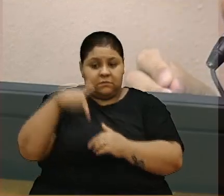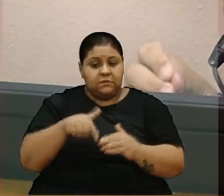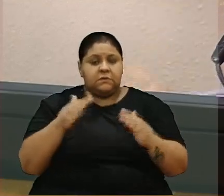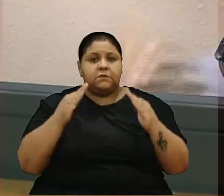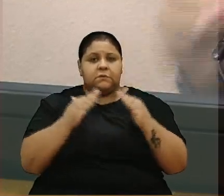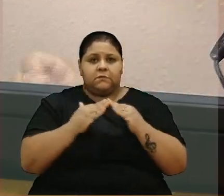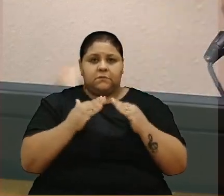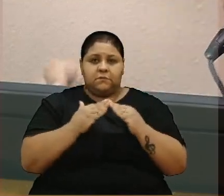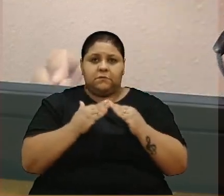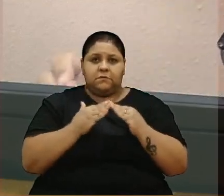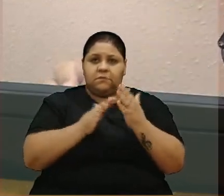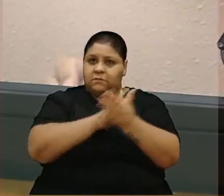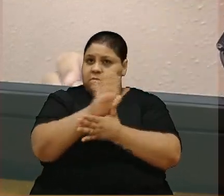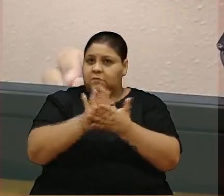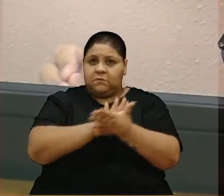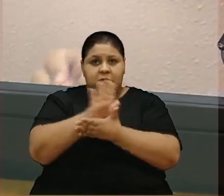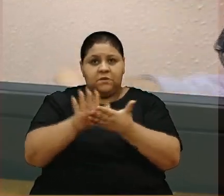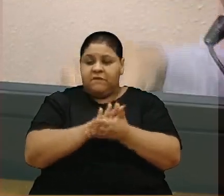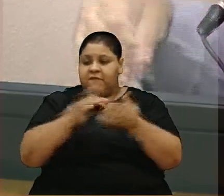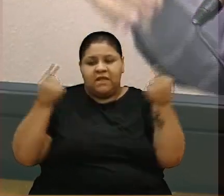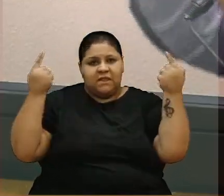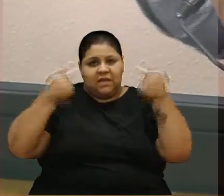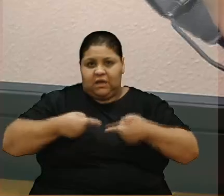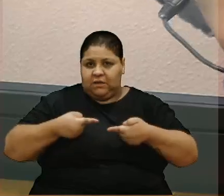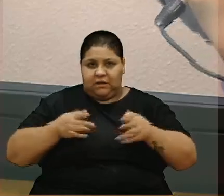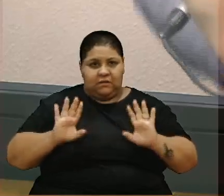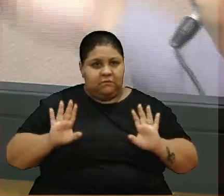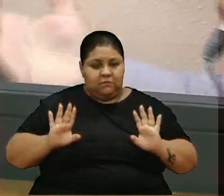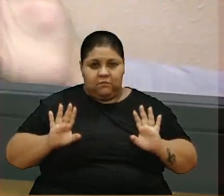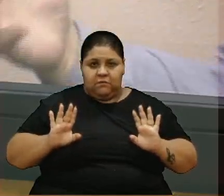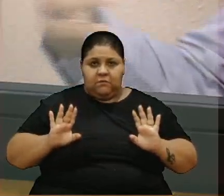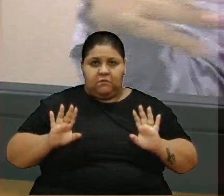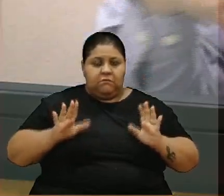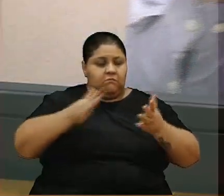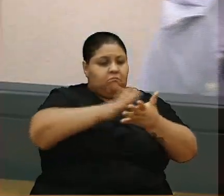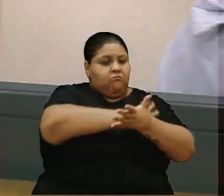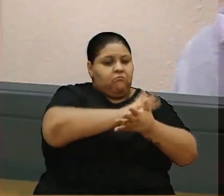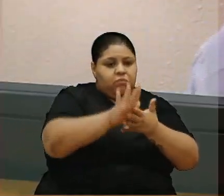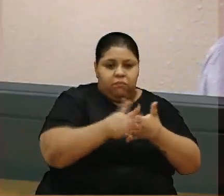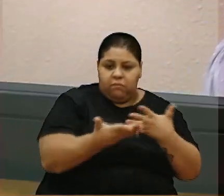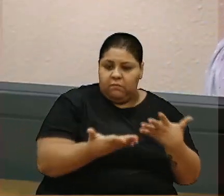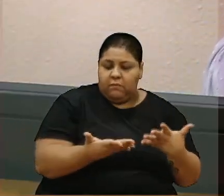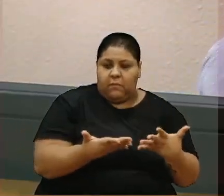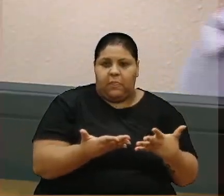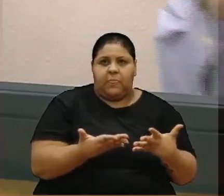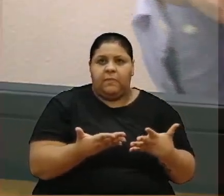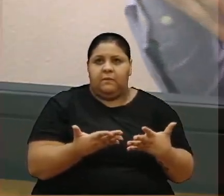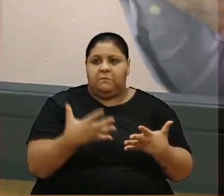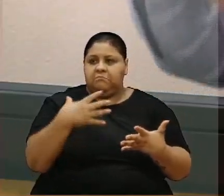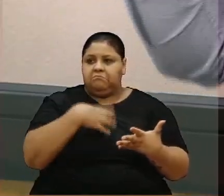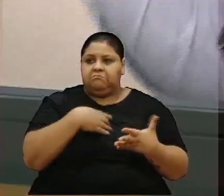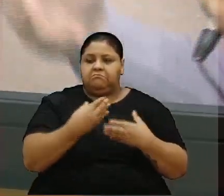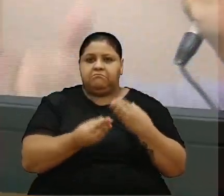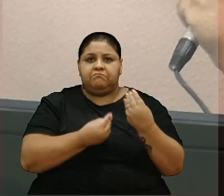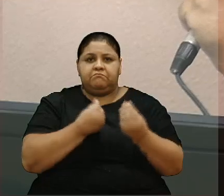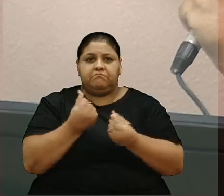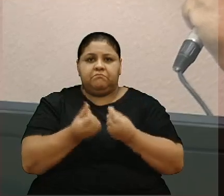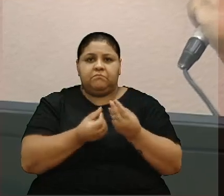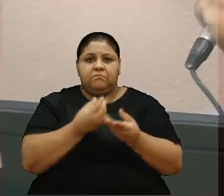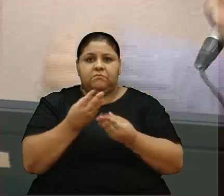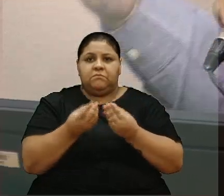casa e ninguém vai ser atacado, seja por discriminação, seja de forma